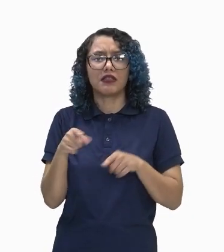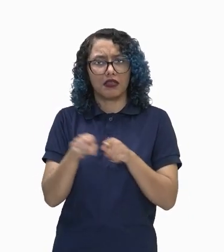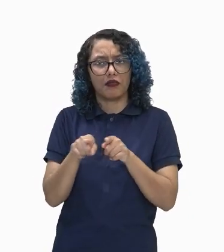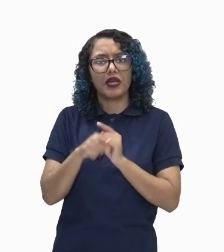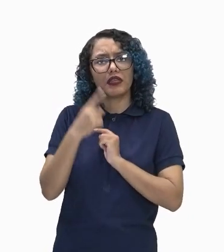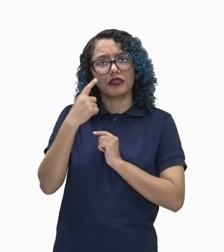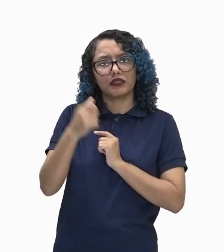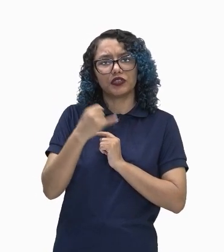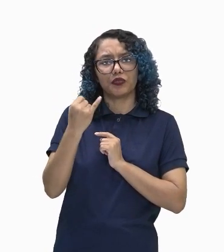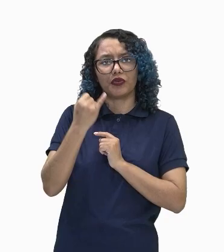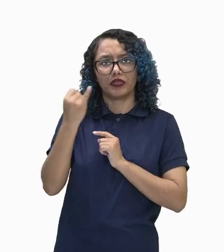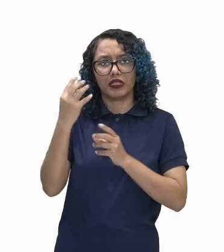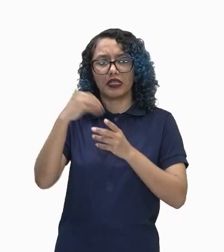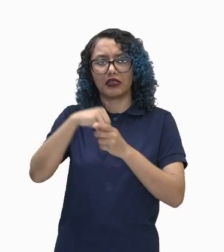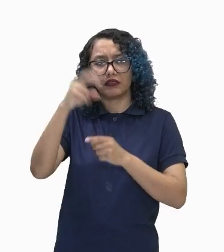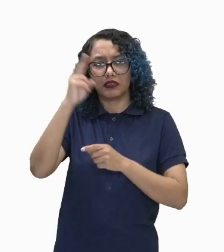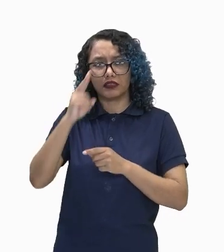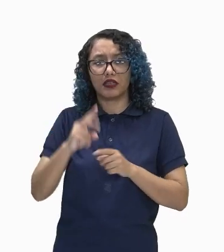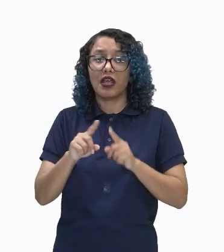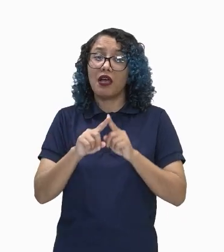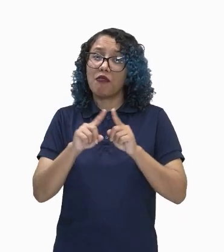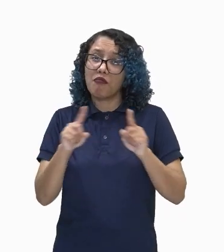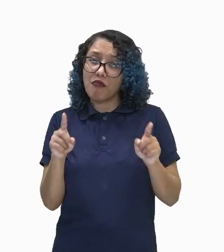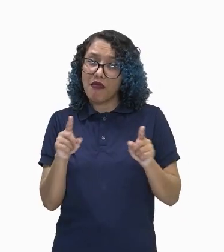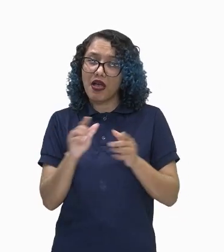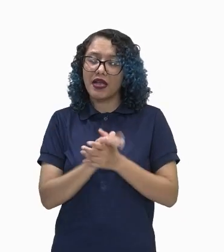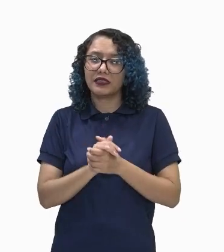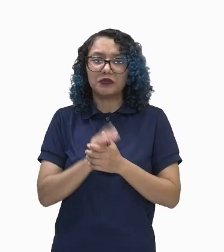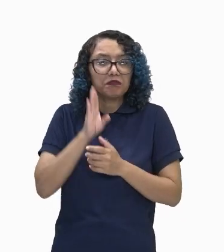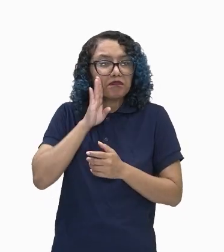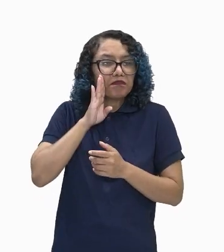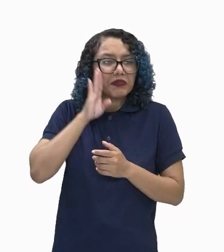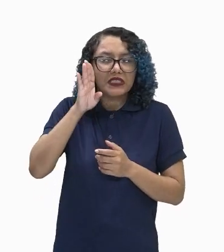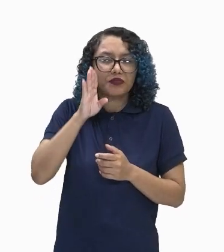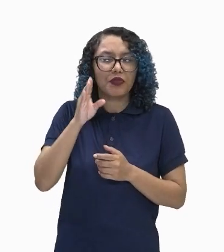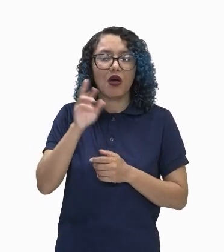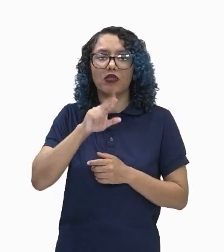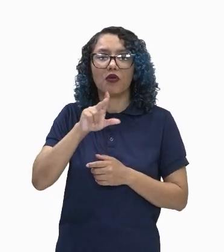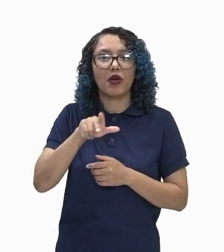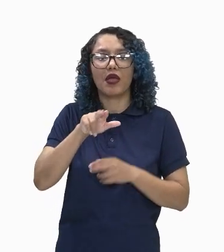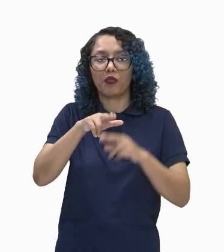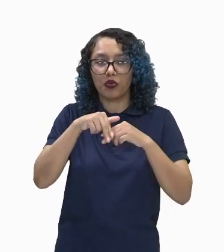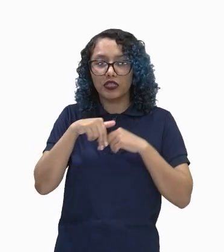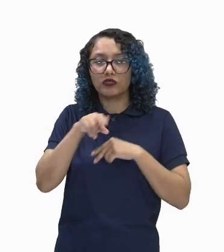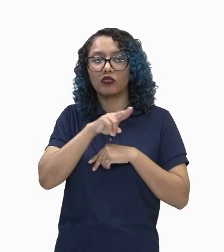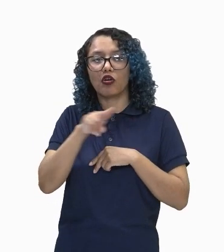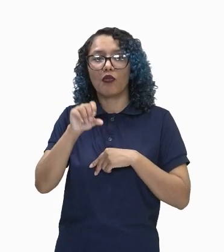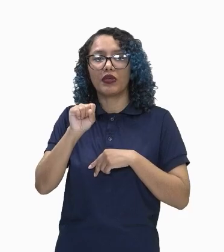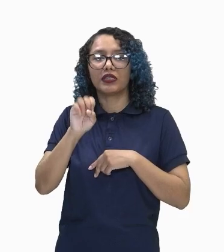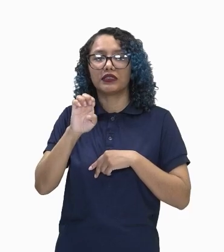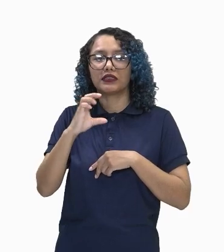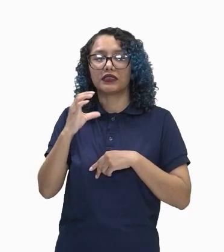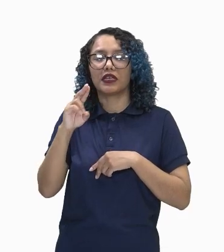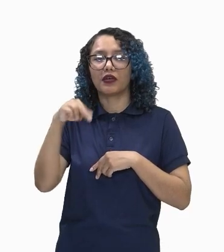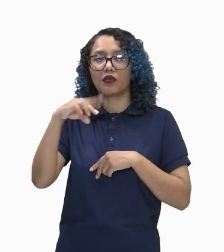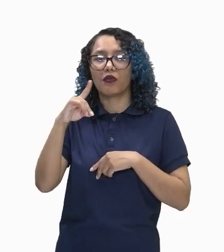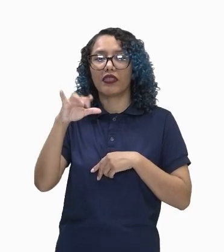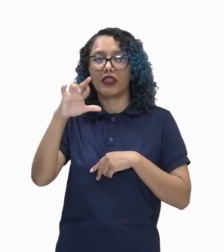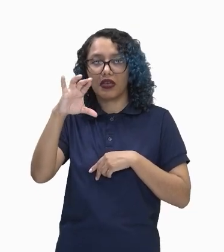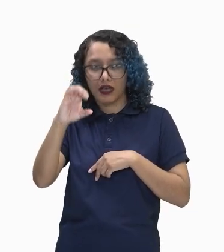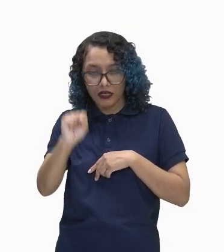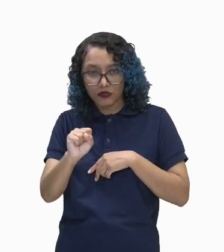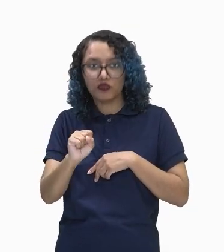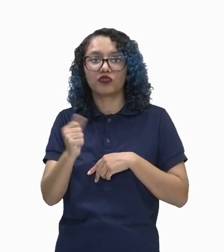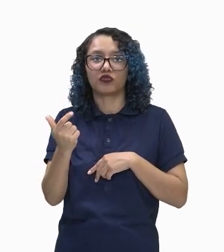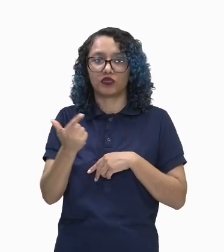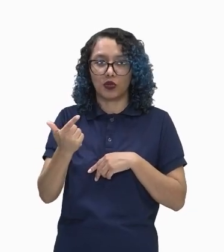narrativa, mas têm um peso um pouco menor, então eles são chamados de secundários. É importante também registrar